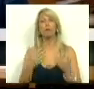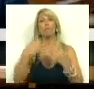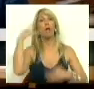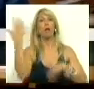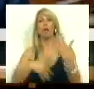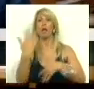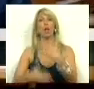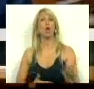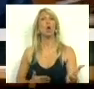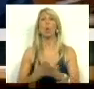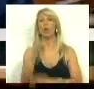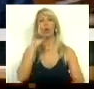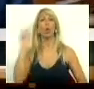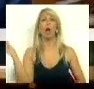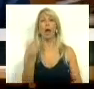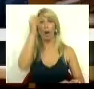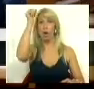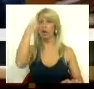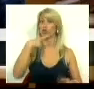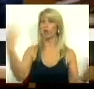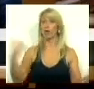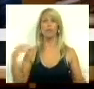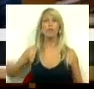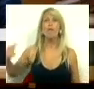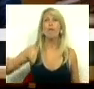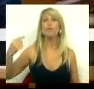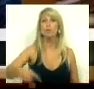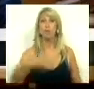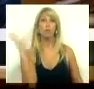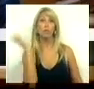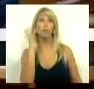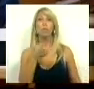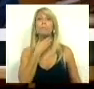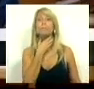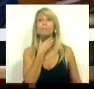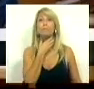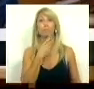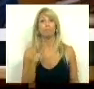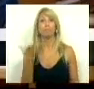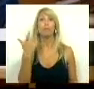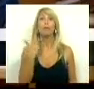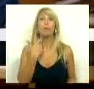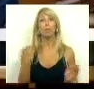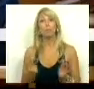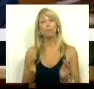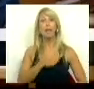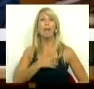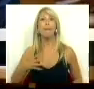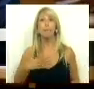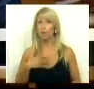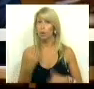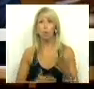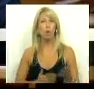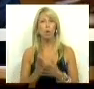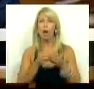continua a bater recordes históricos todos os dias. O número de falências, sobretudo de micro e pequenas empresas, não para de